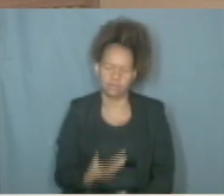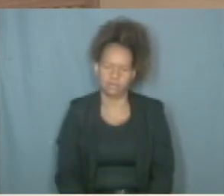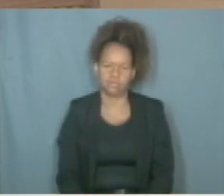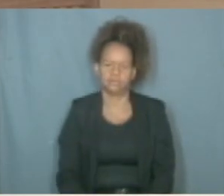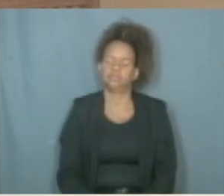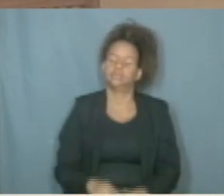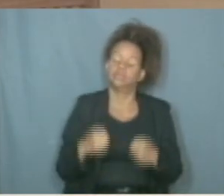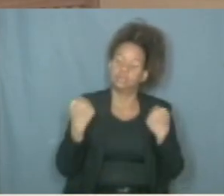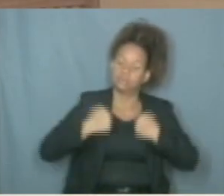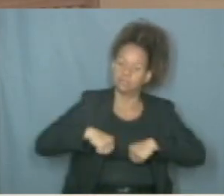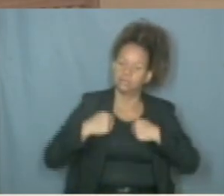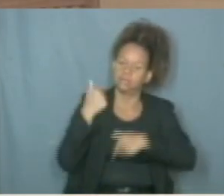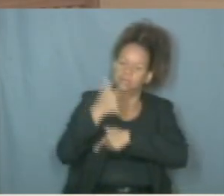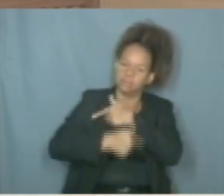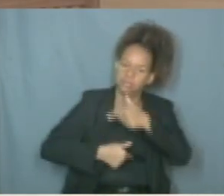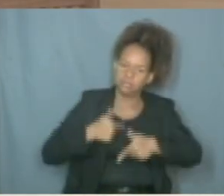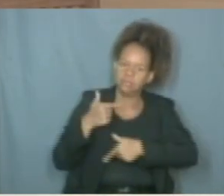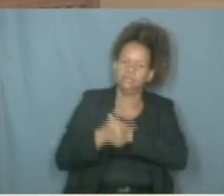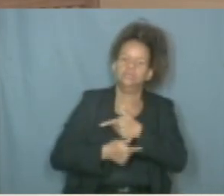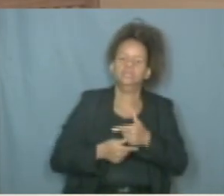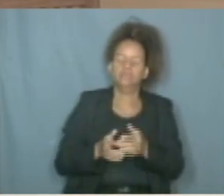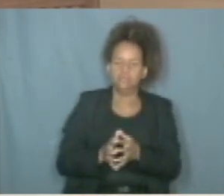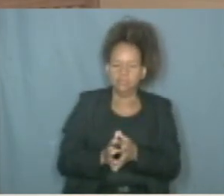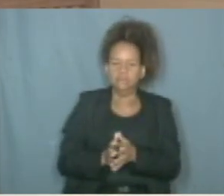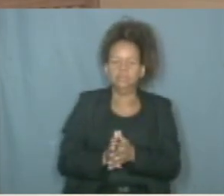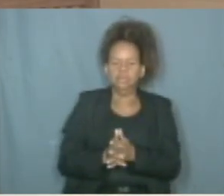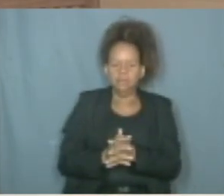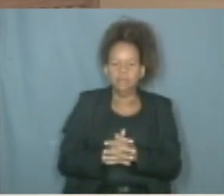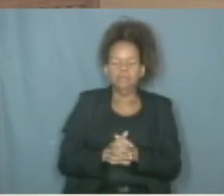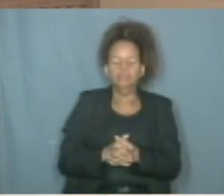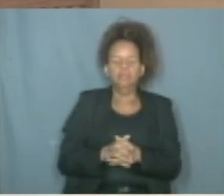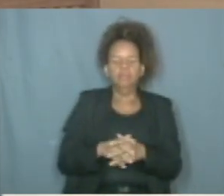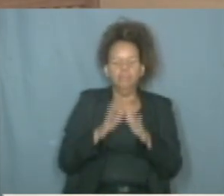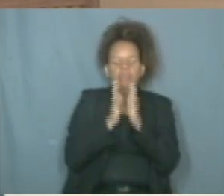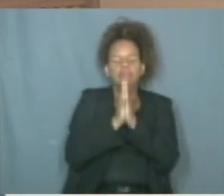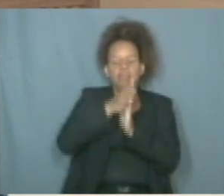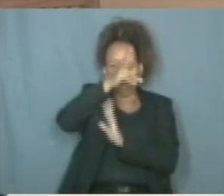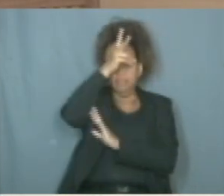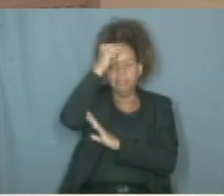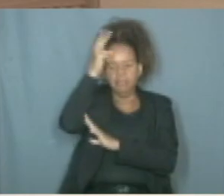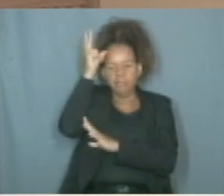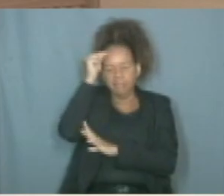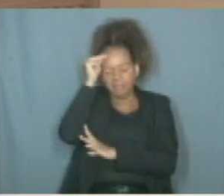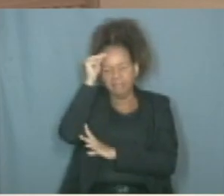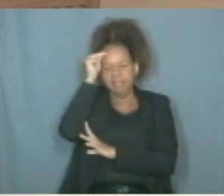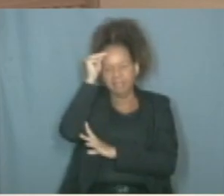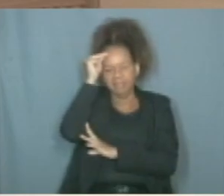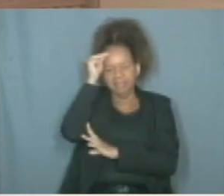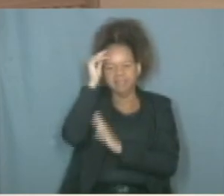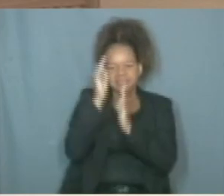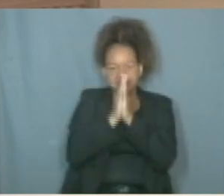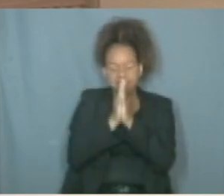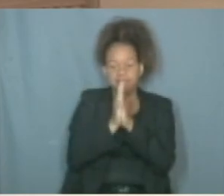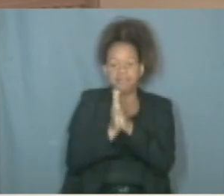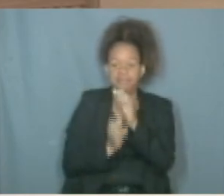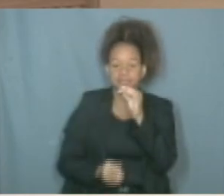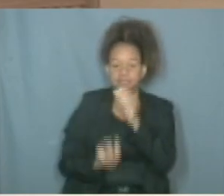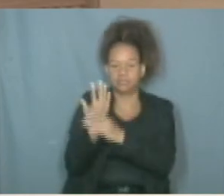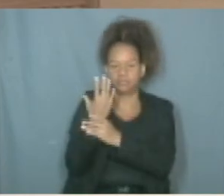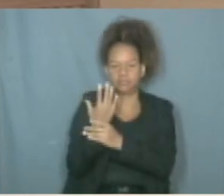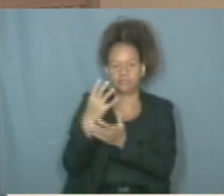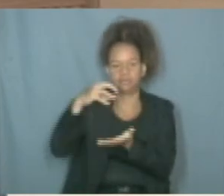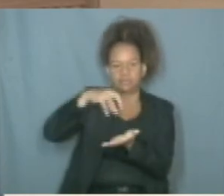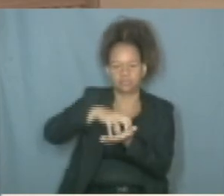poderíamos trabalhar, e aí eu me refiro ao Poder Executivo, ao prefeito, à prefeitura, a construção, por exemplo,